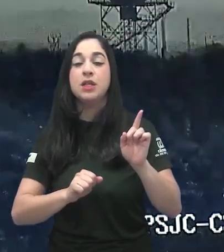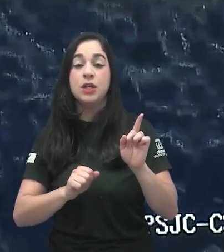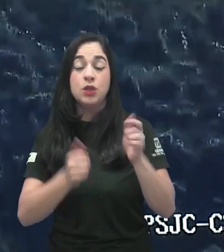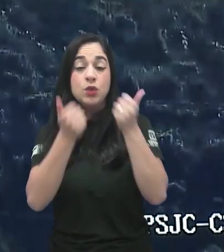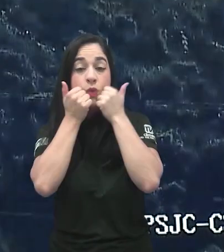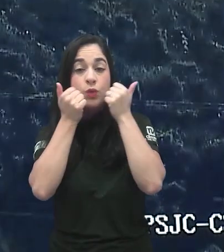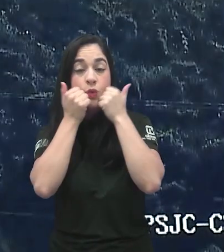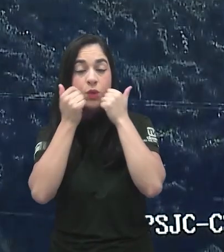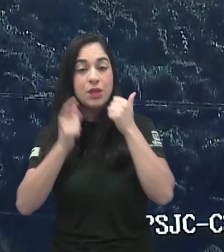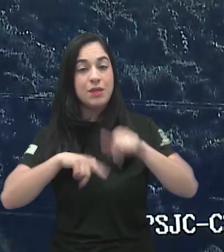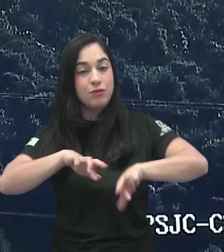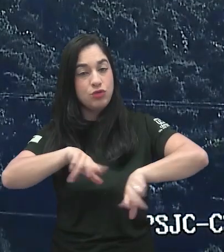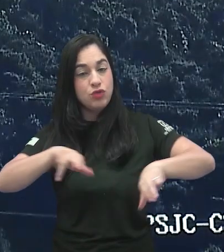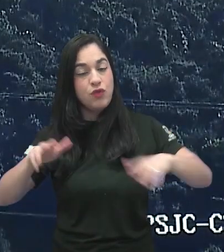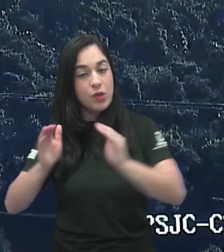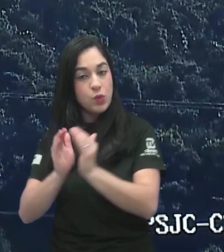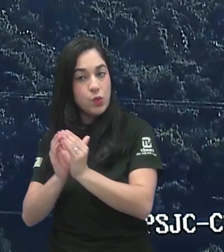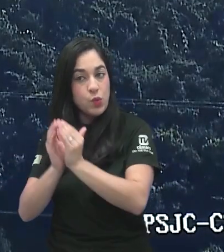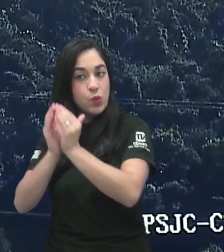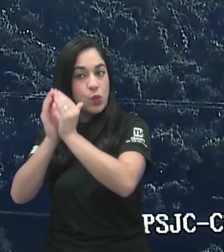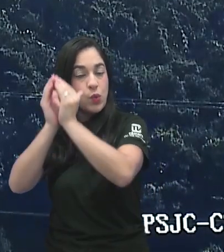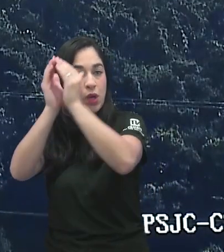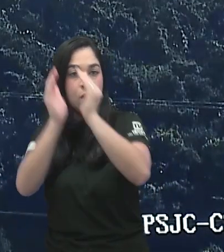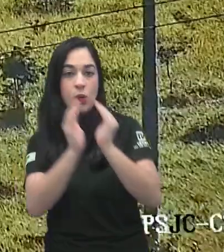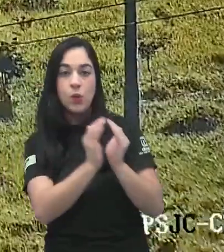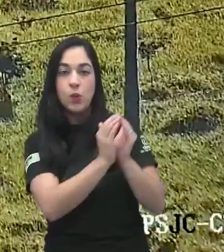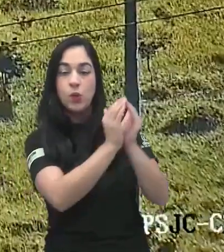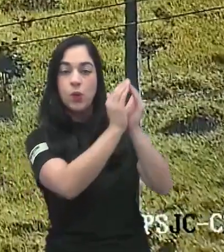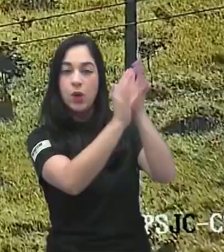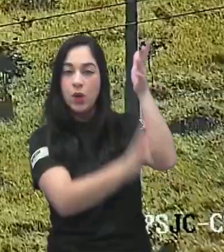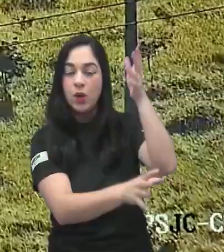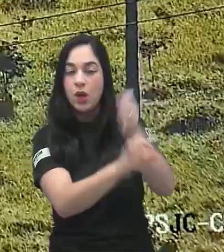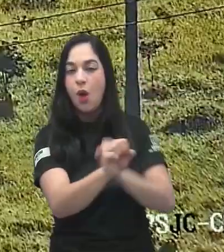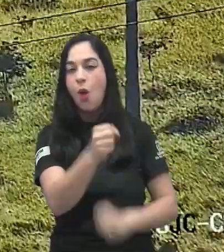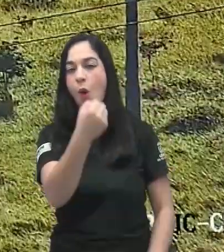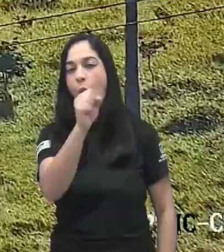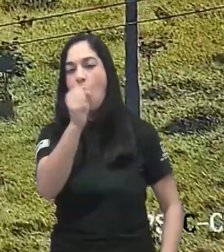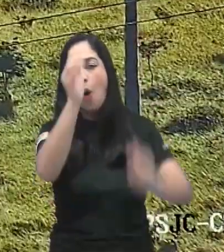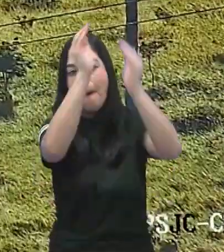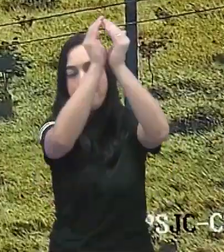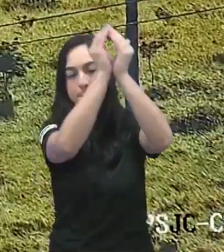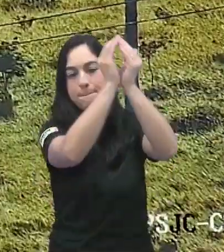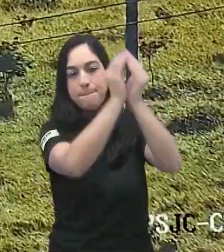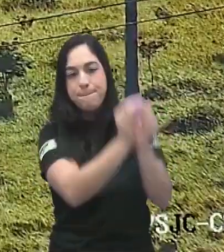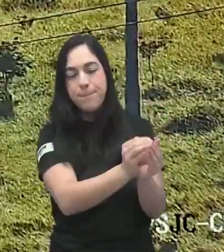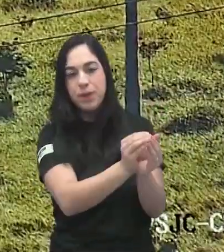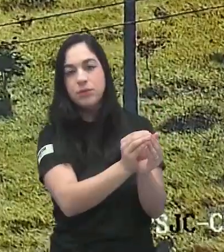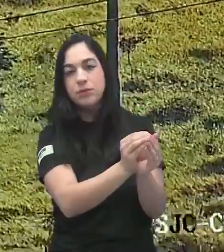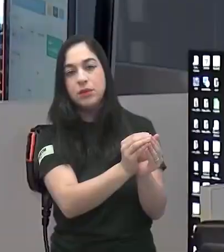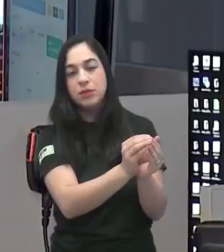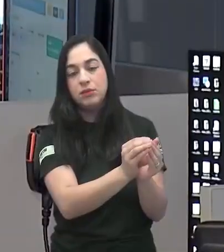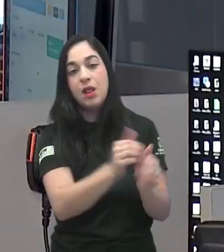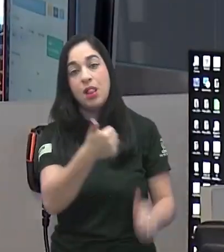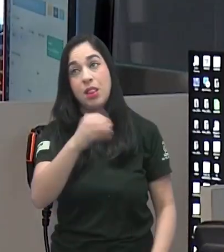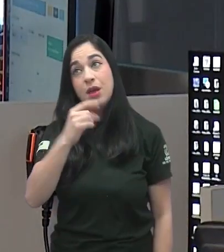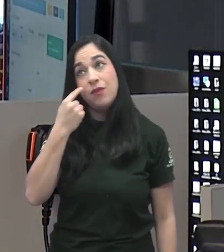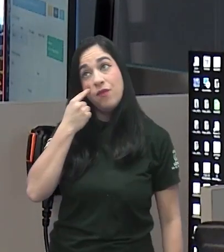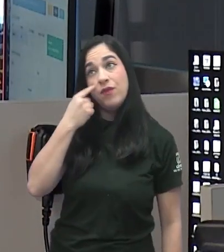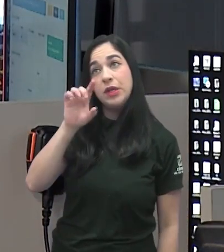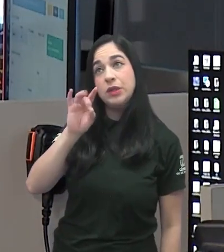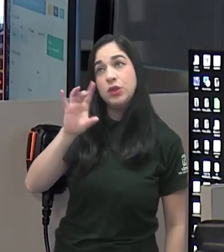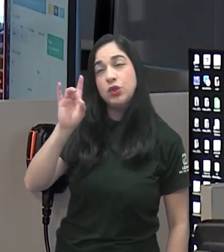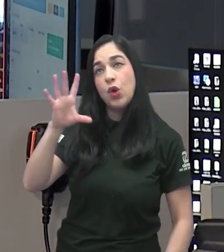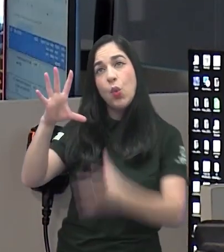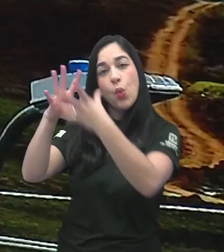registradas 18 ocorrências envolvendo balões na cidade. Desse total, 8 terminaram em queda, 10 foram